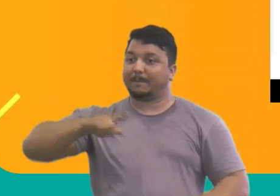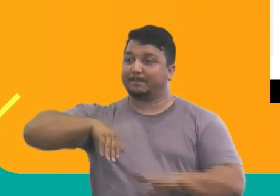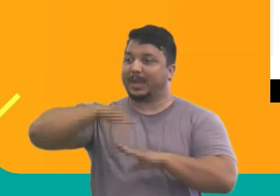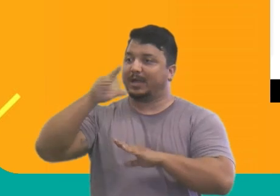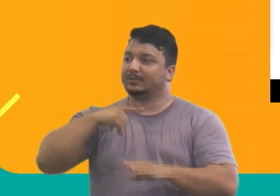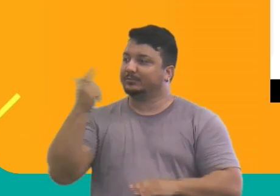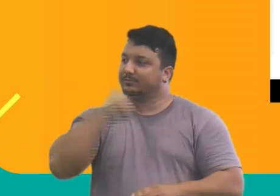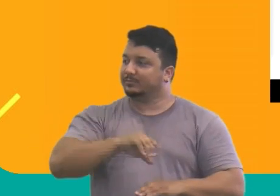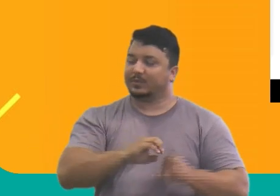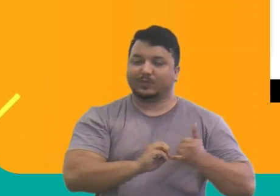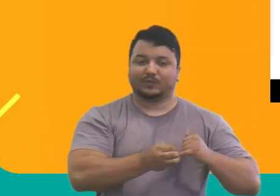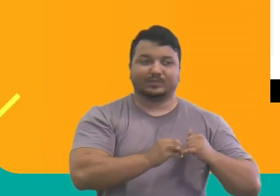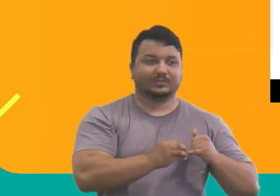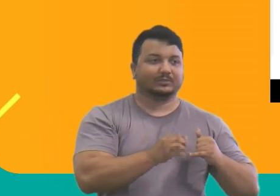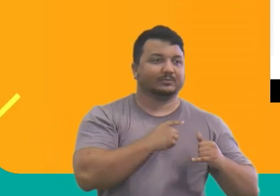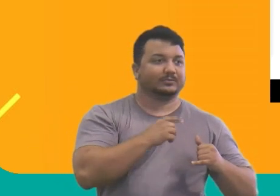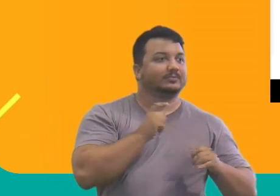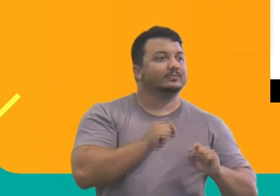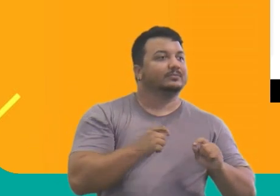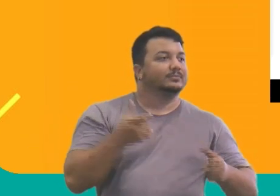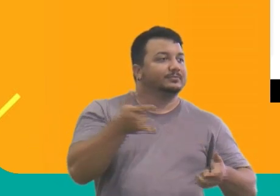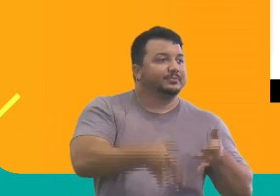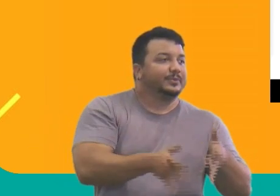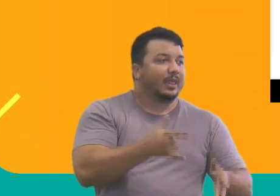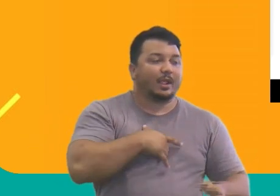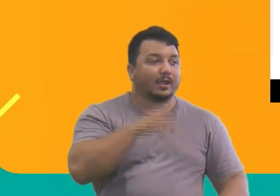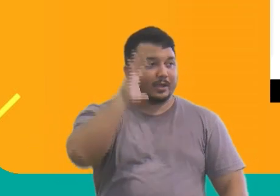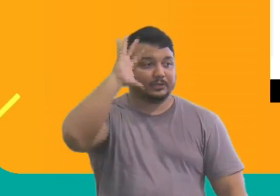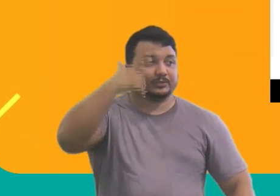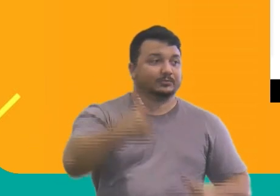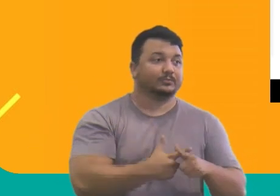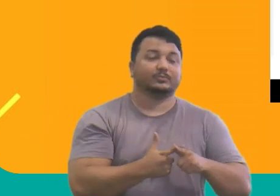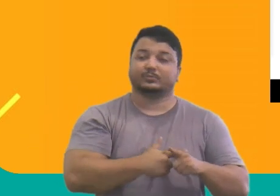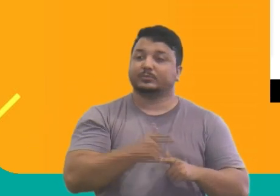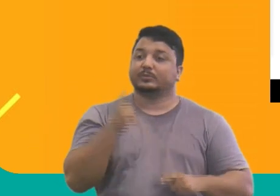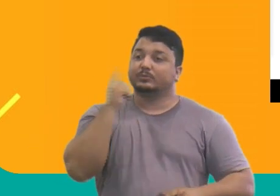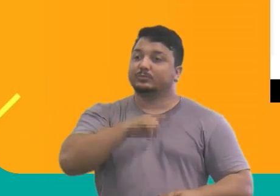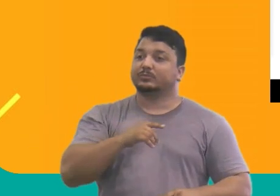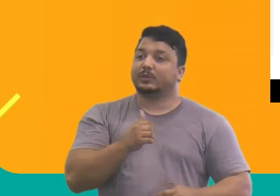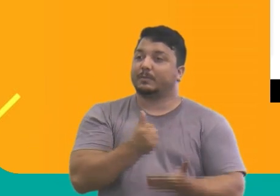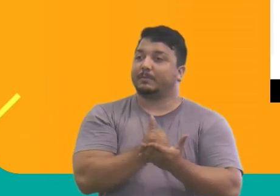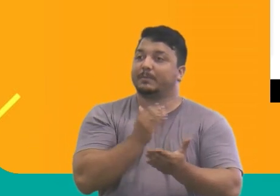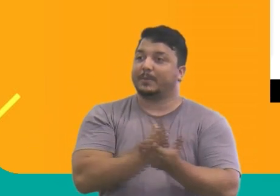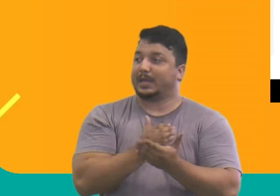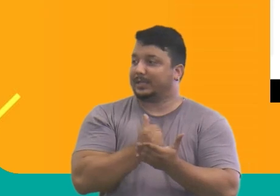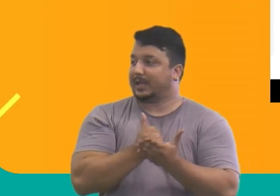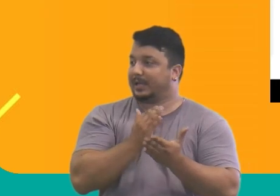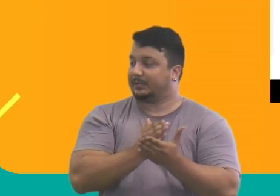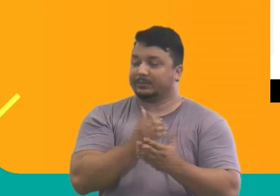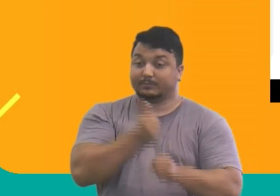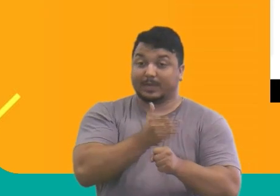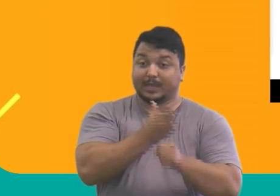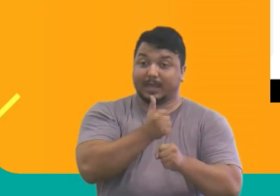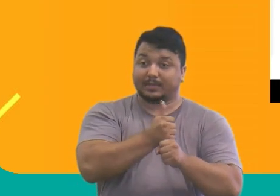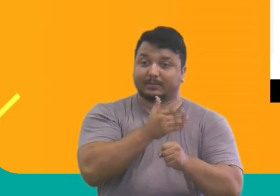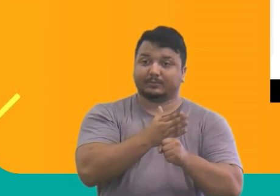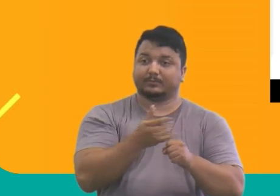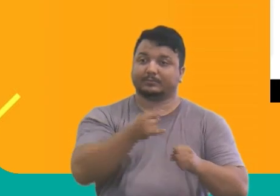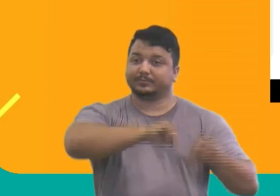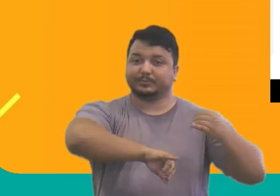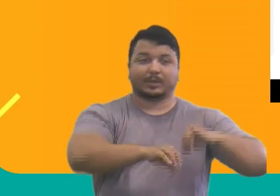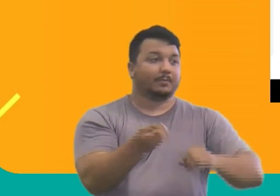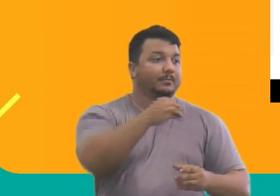que estava cozinhando. Para solucionar o problema, ela acrescentou batatas cruas e o seu tempero dentro da